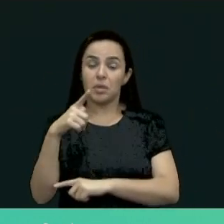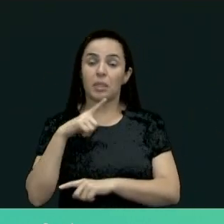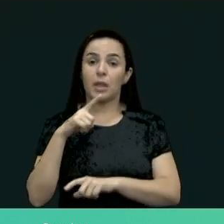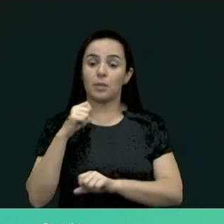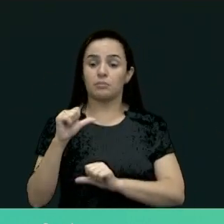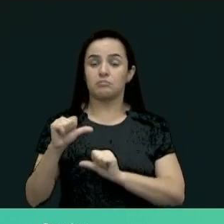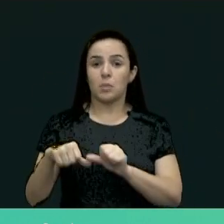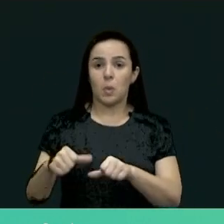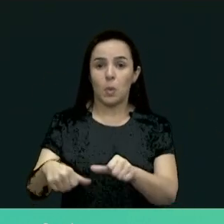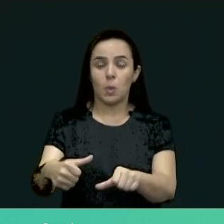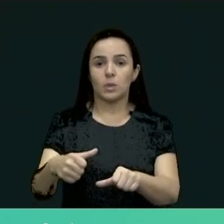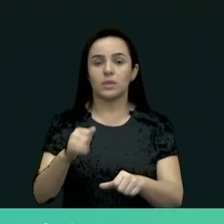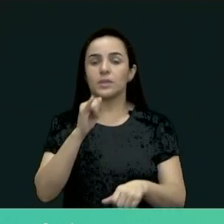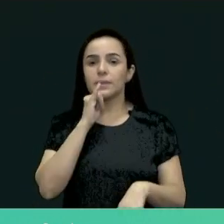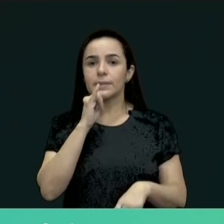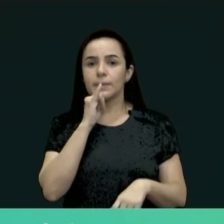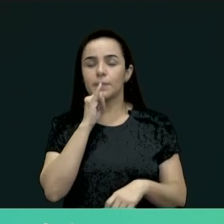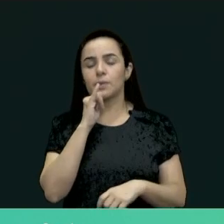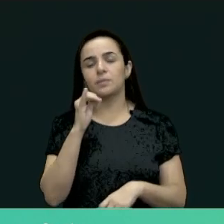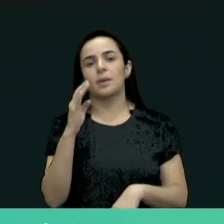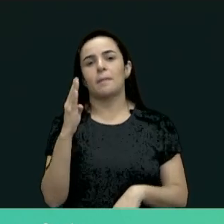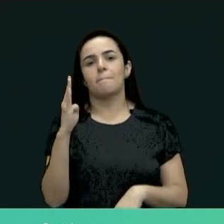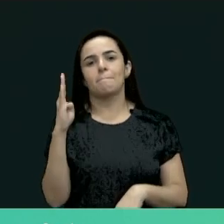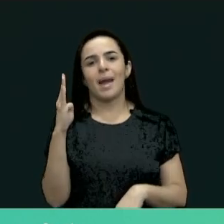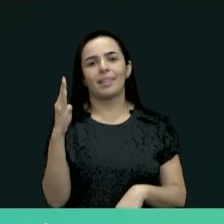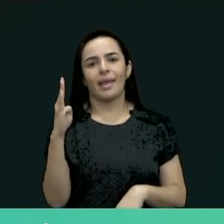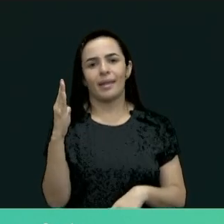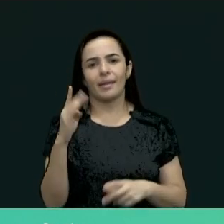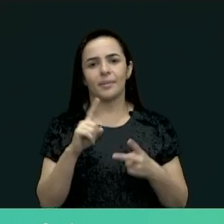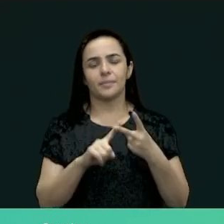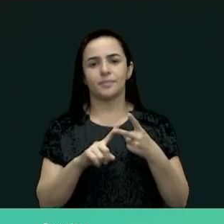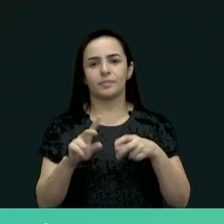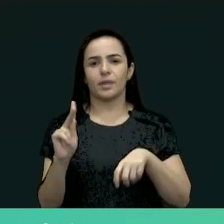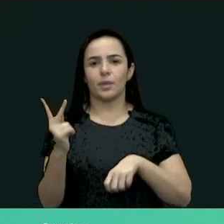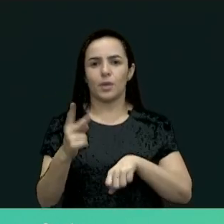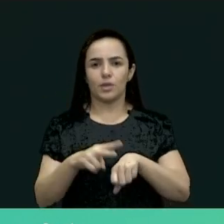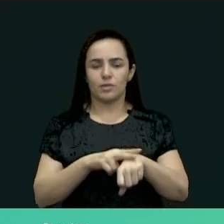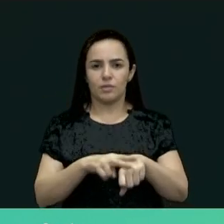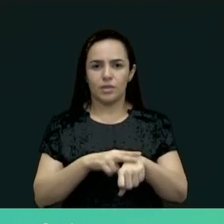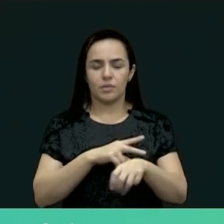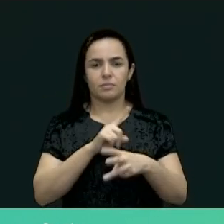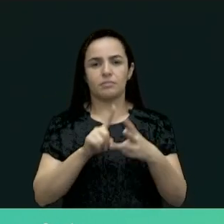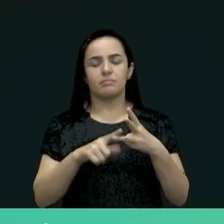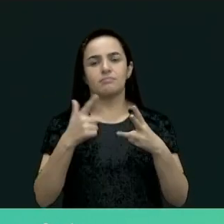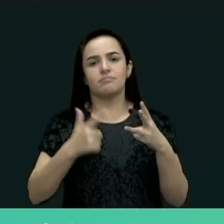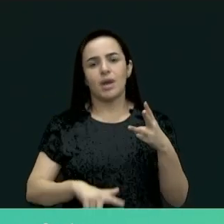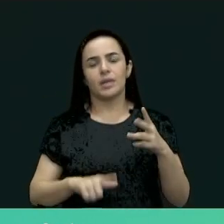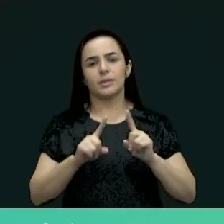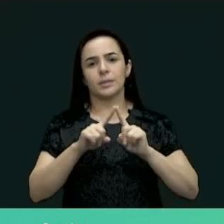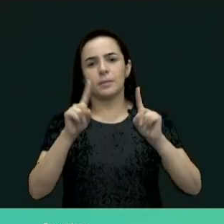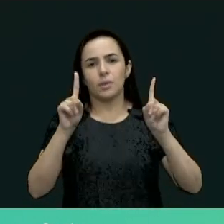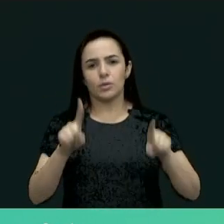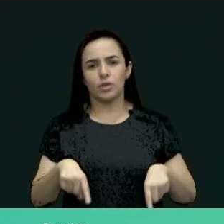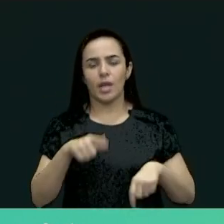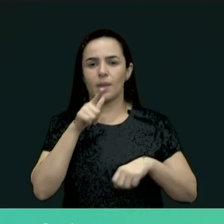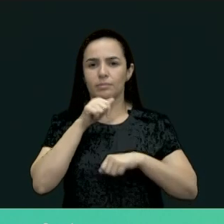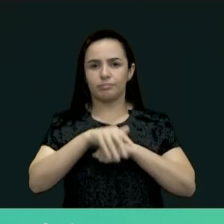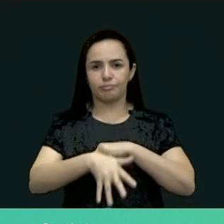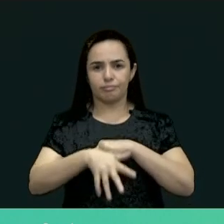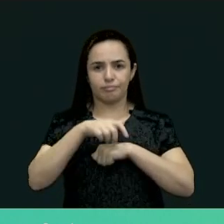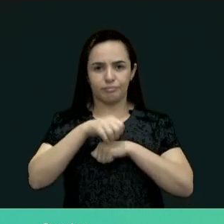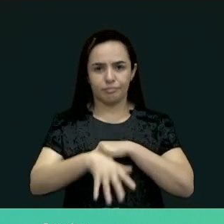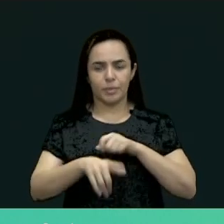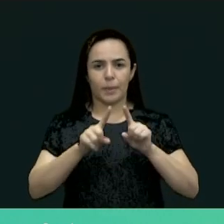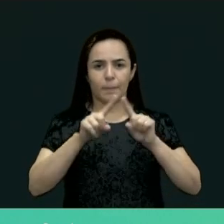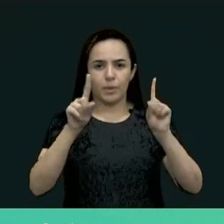Estou falando de baterias, estou falando de hidrogênio verde e também de projetos híbridos. Diante